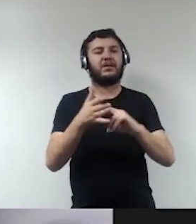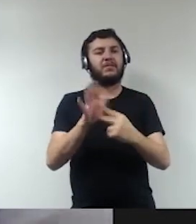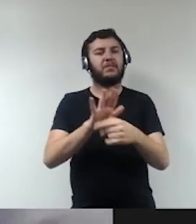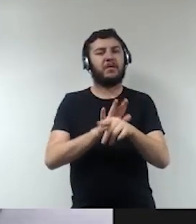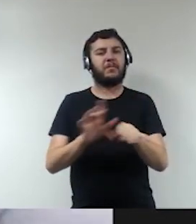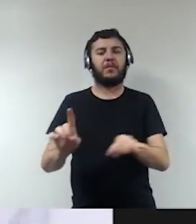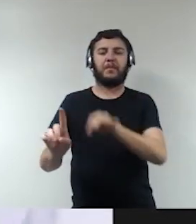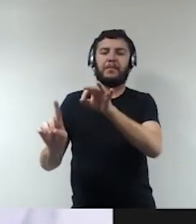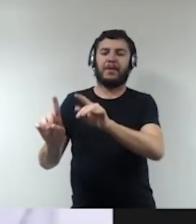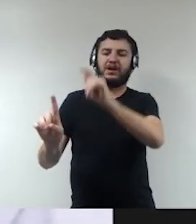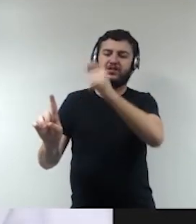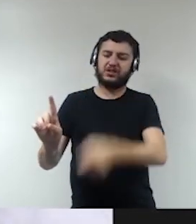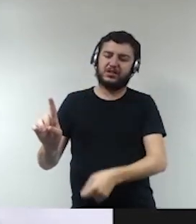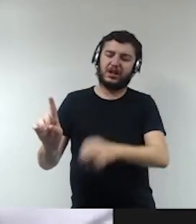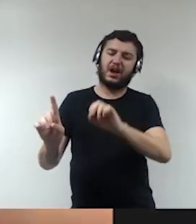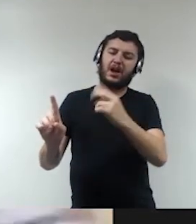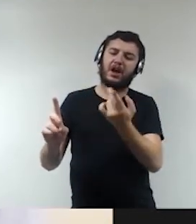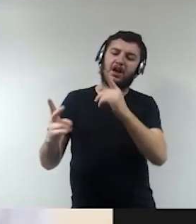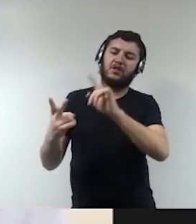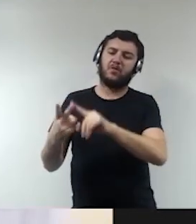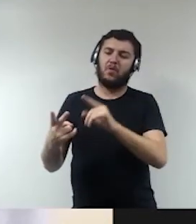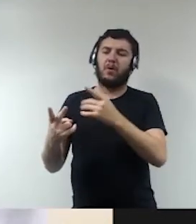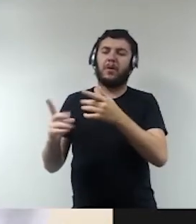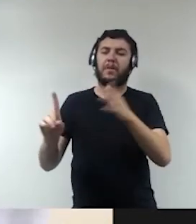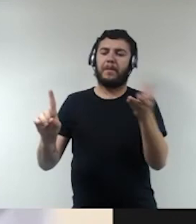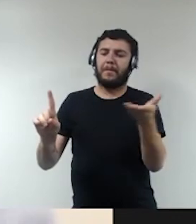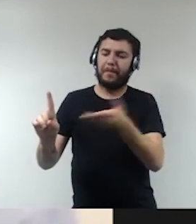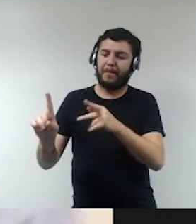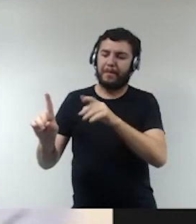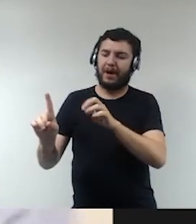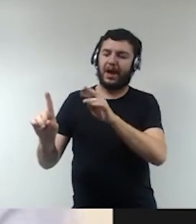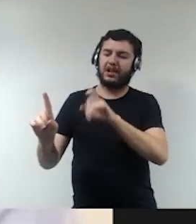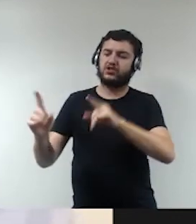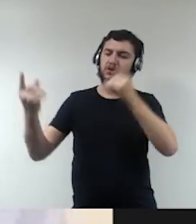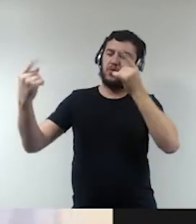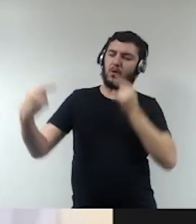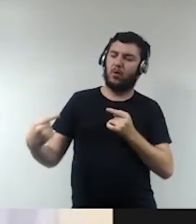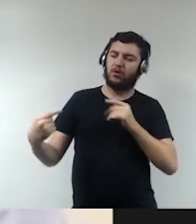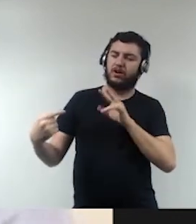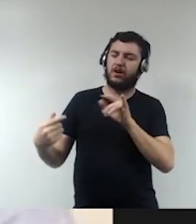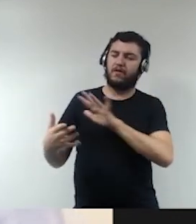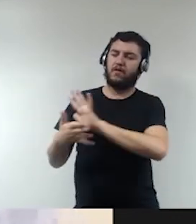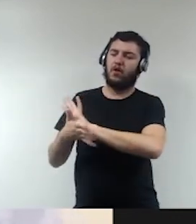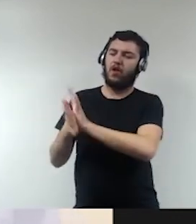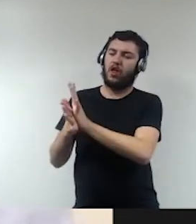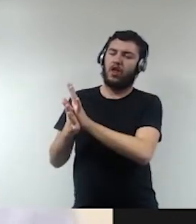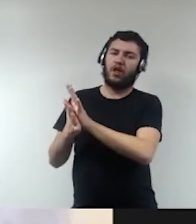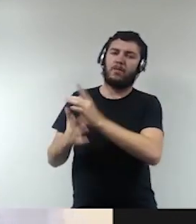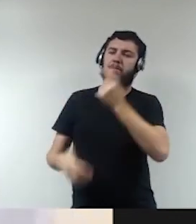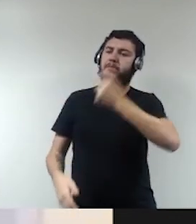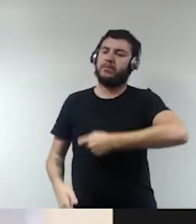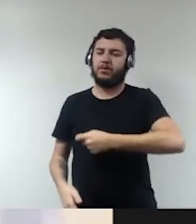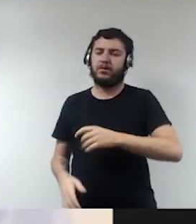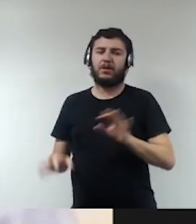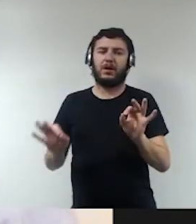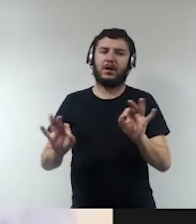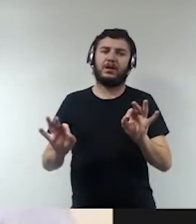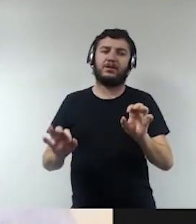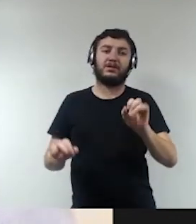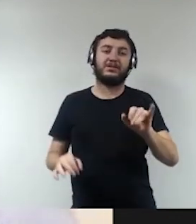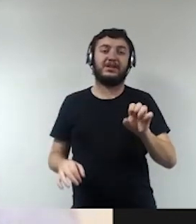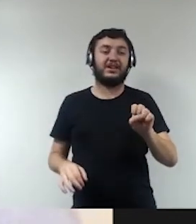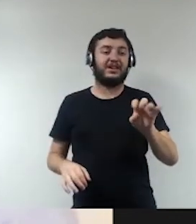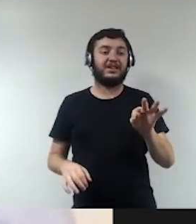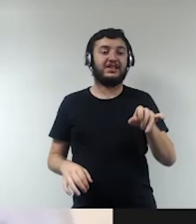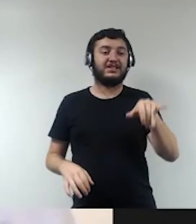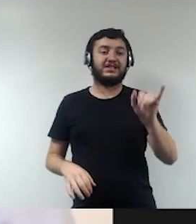outra parte, nem ninguém contra a parede, mas é a necessidade, a recuperanda explicar, excelência, eu tenho a necessidade do STEI, sem o STEI eu quebro rápido.